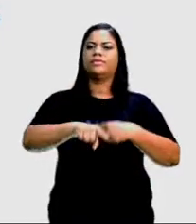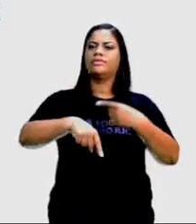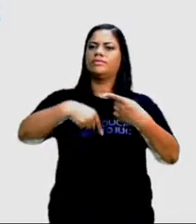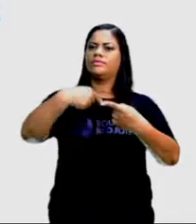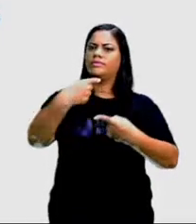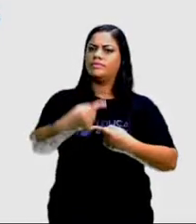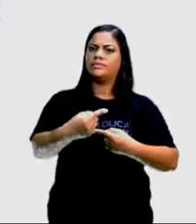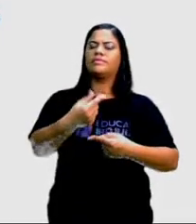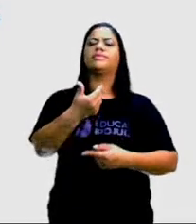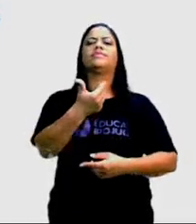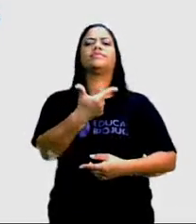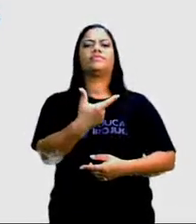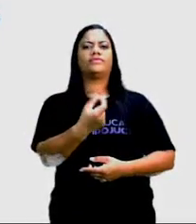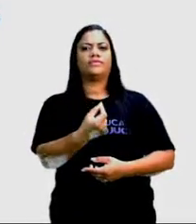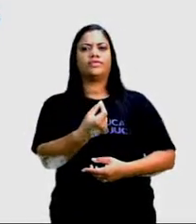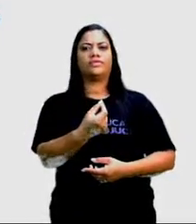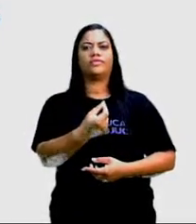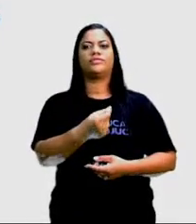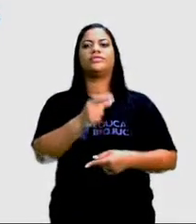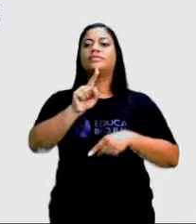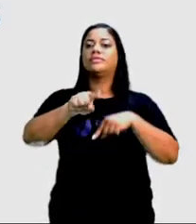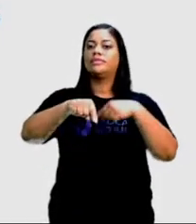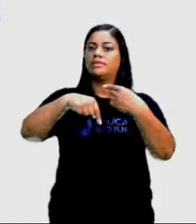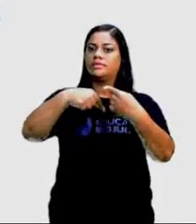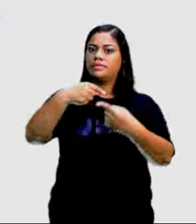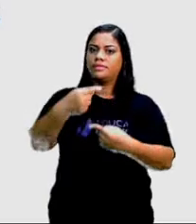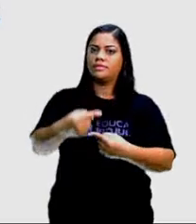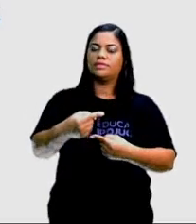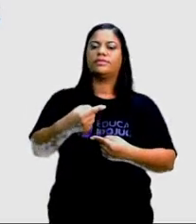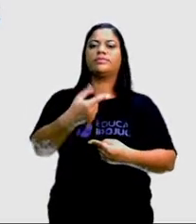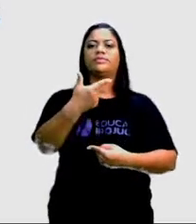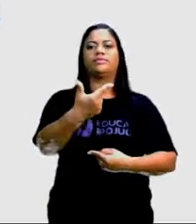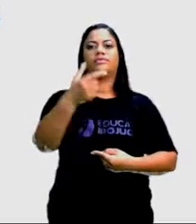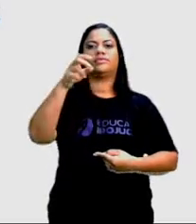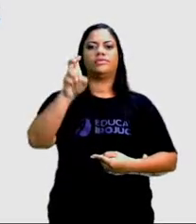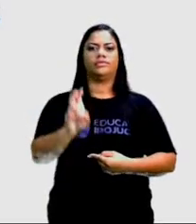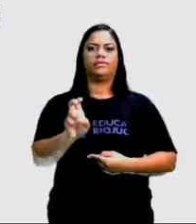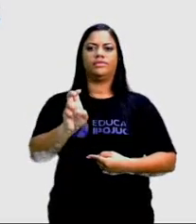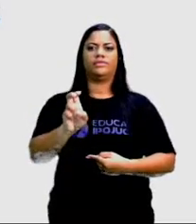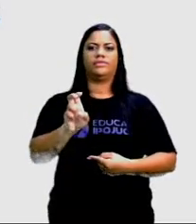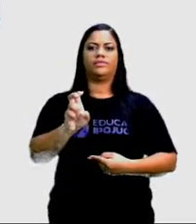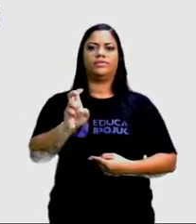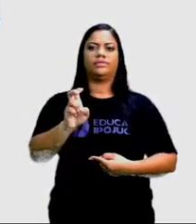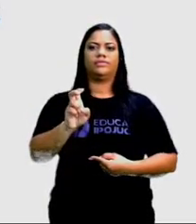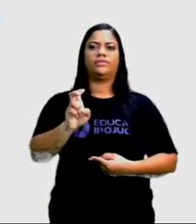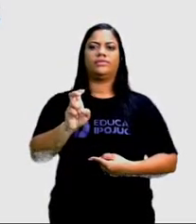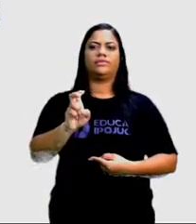pulou para o 20, depois pulou para o 25.